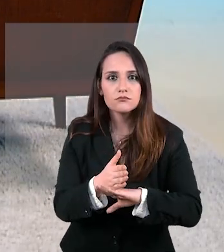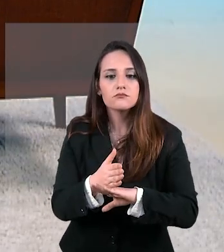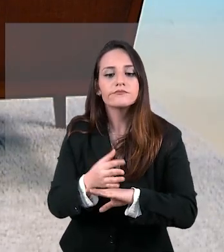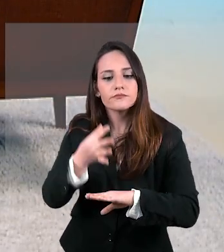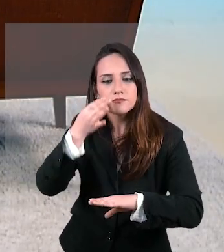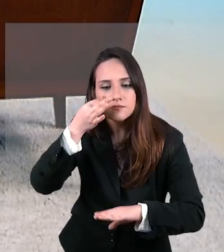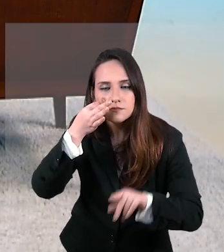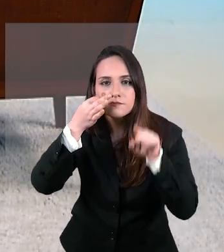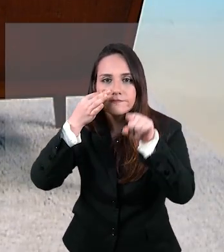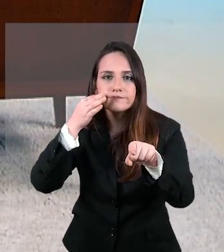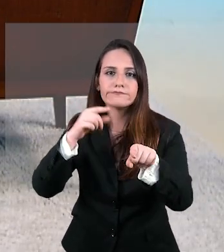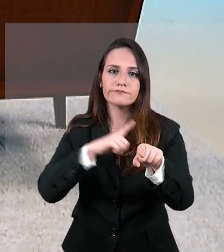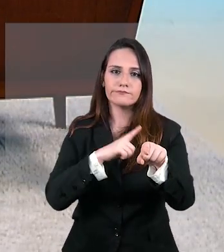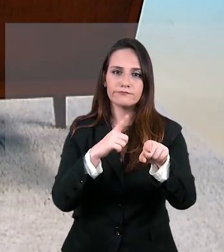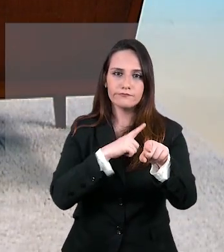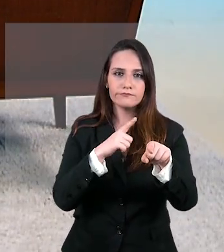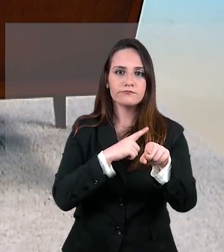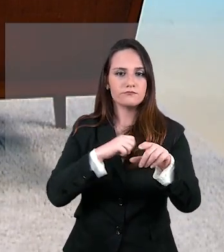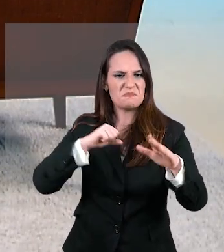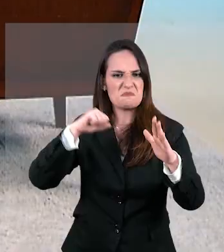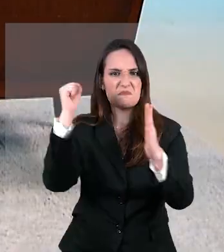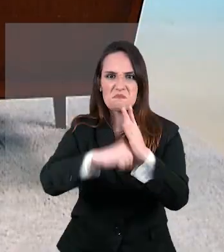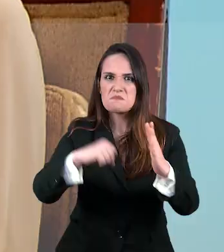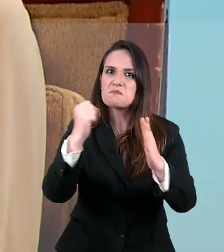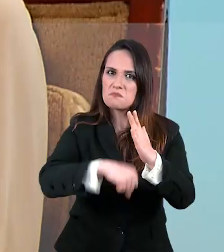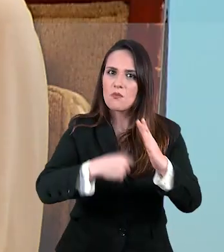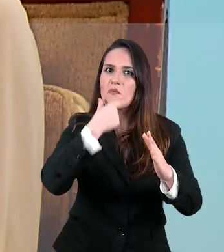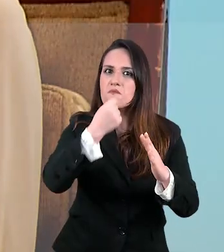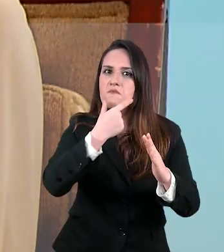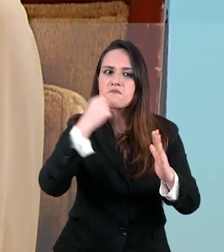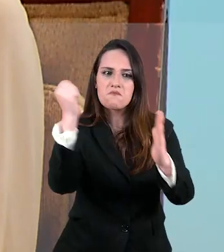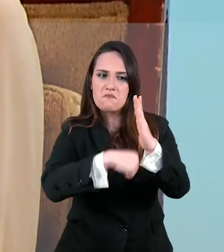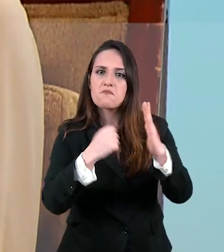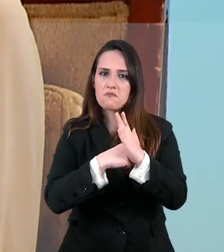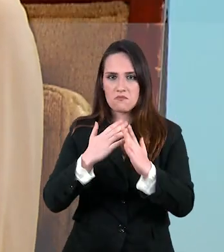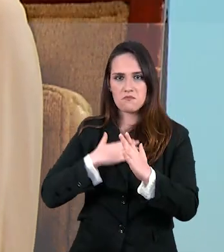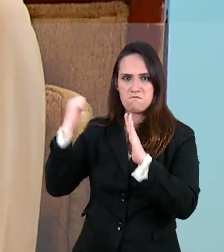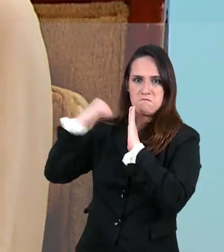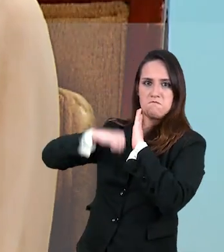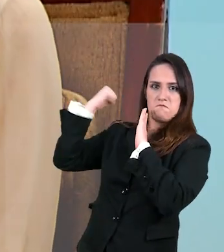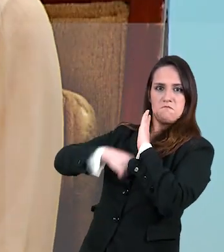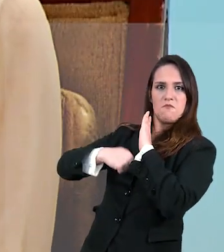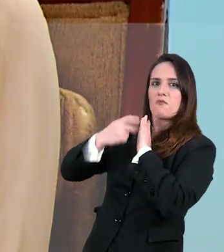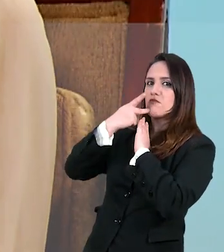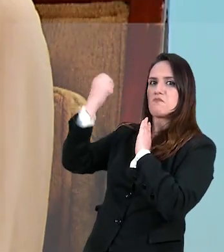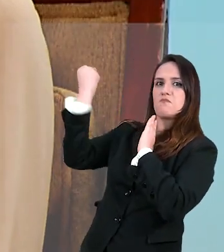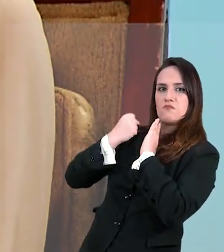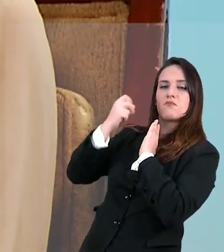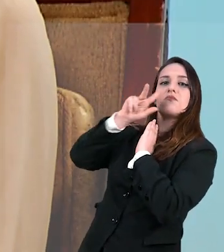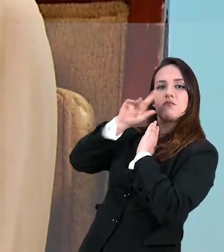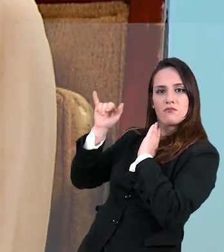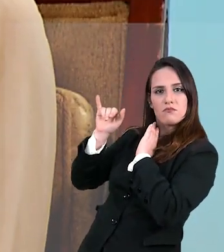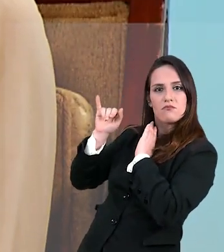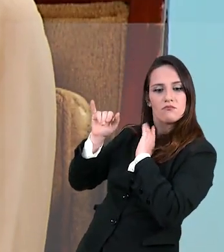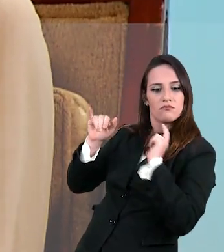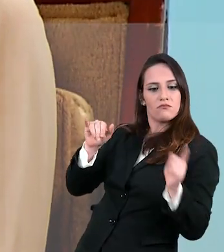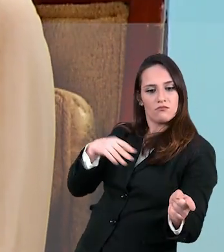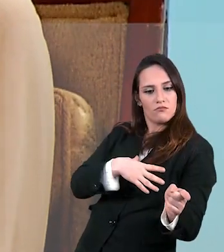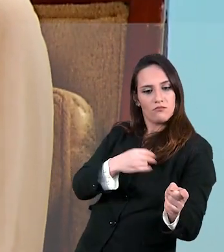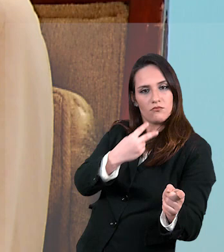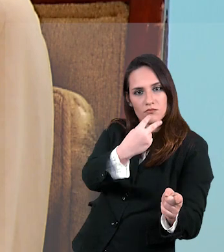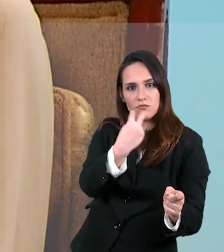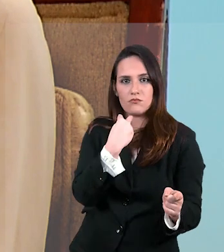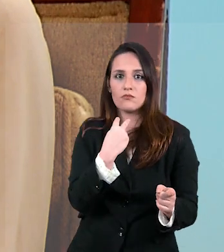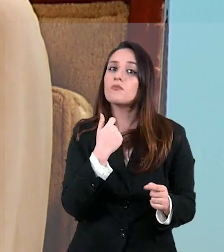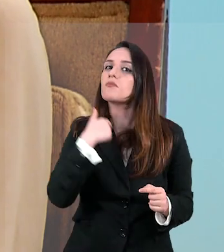estava me agredindo na frente das 2 crianças, dizendo que ele ia me matar. Então, naquele momento, eu